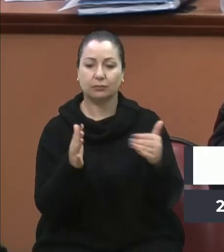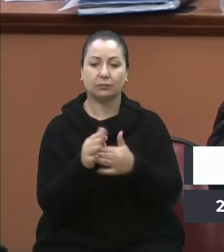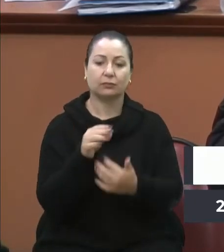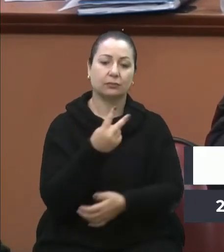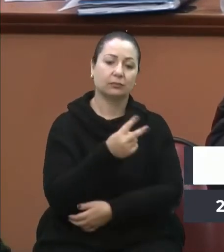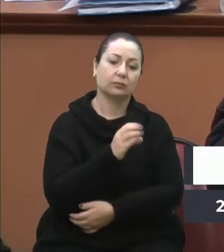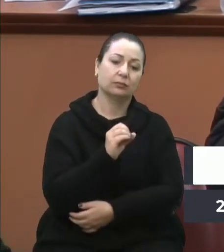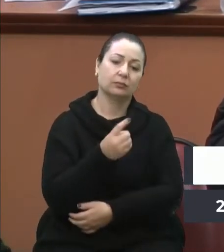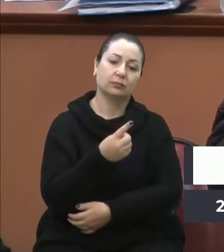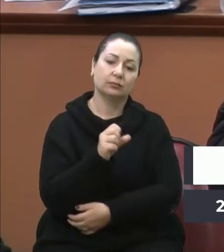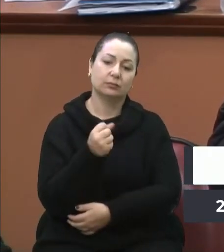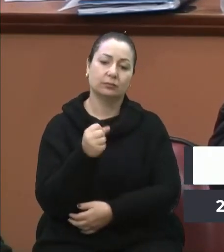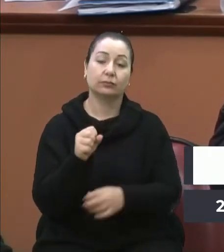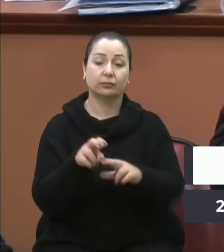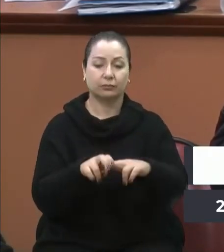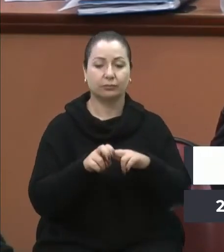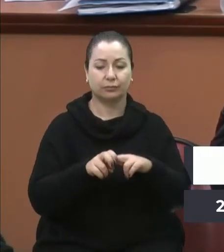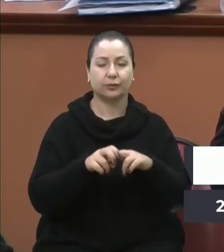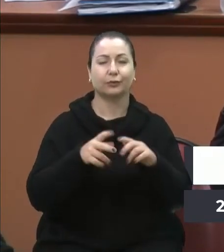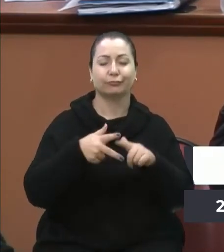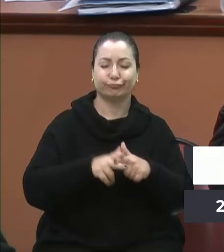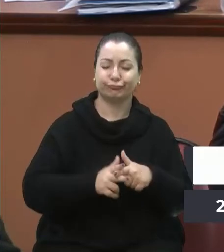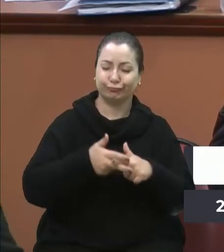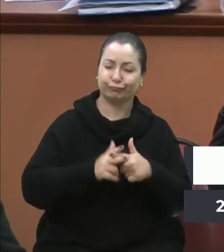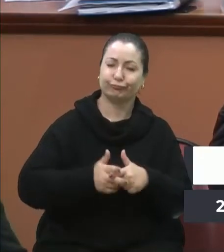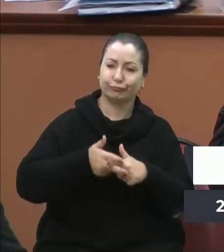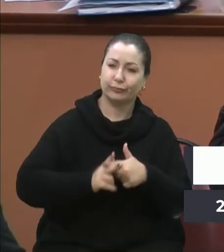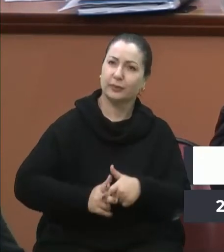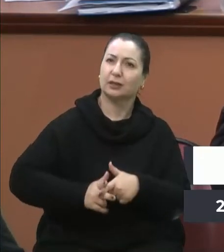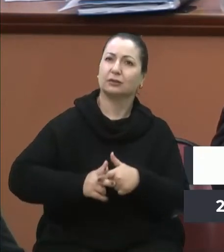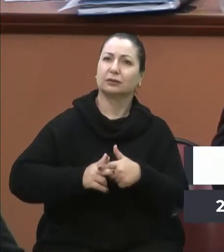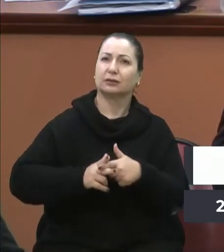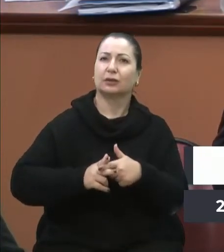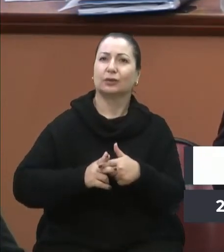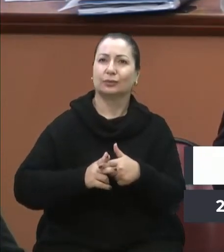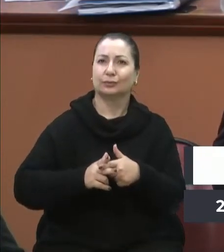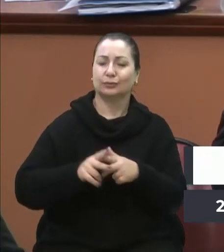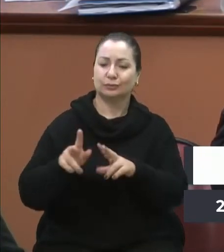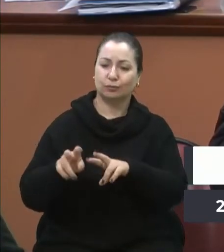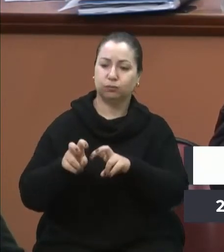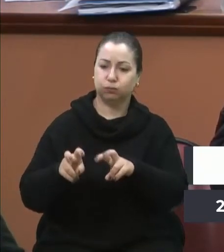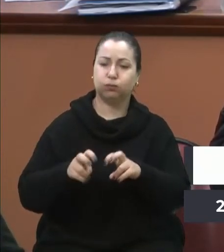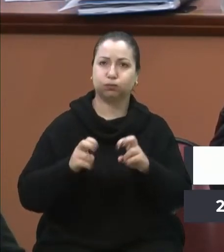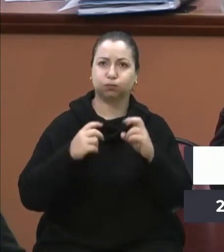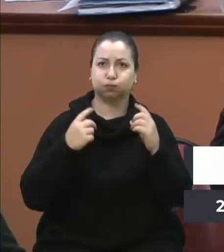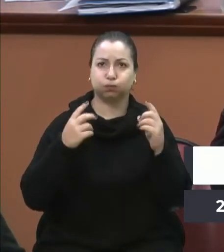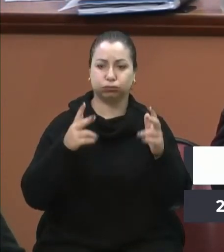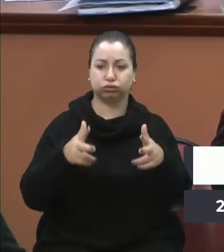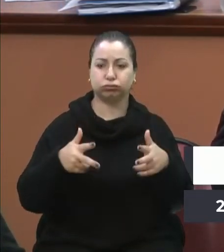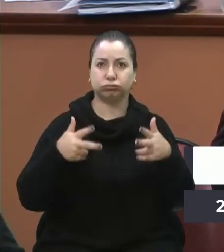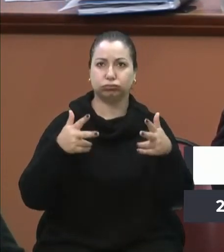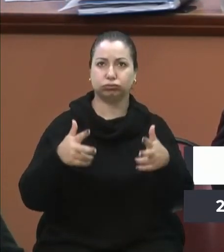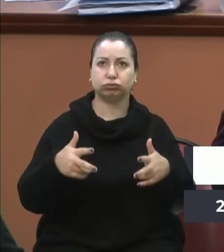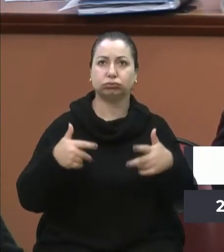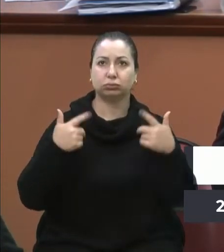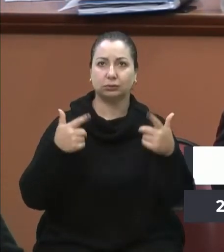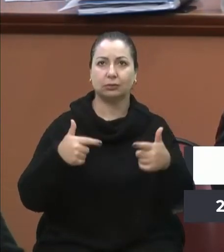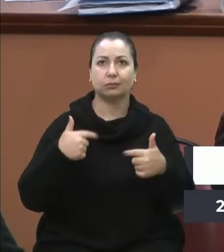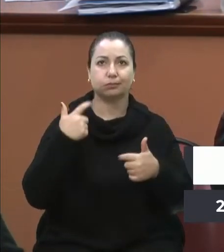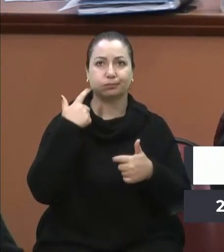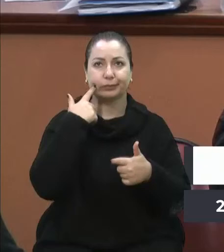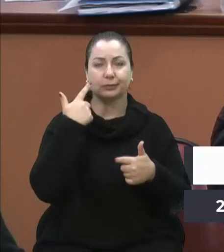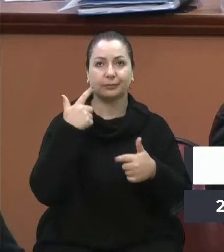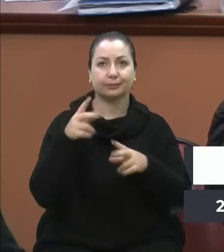modo, as constantes manutenções das máquinas e implementos agrícolas acabam atrasando os atendimentos, bem como